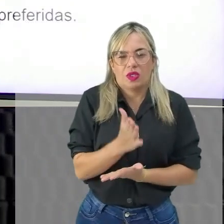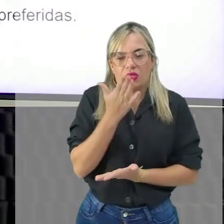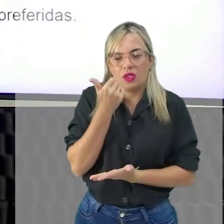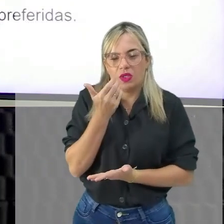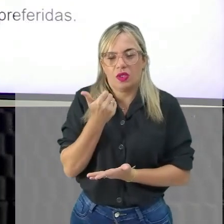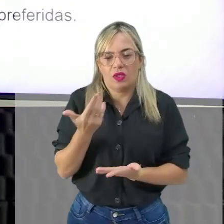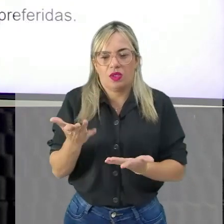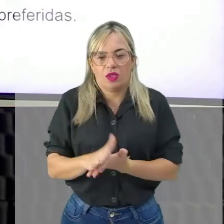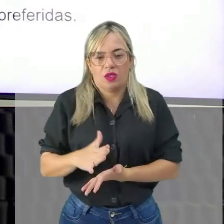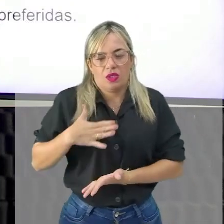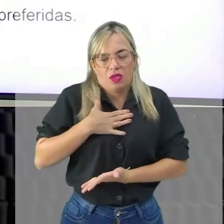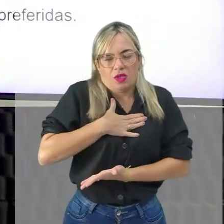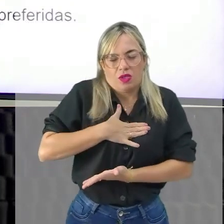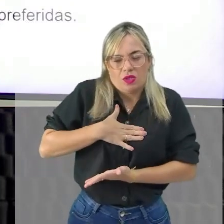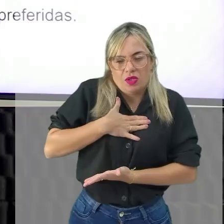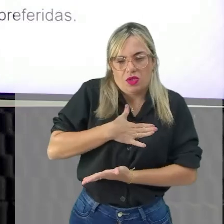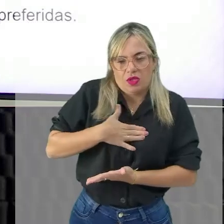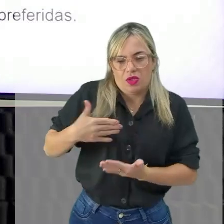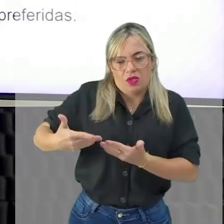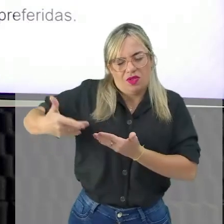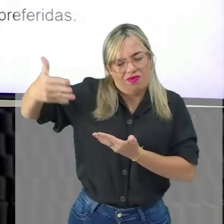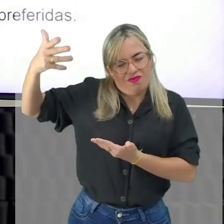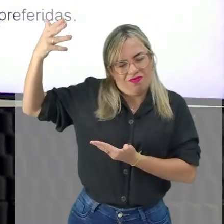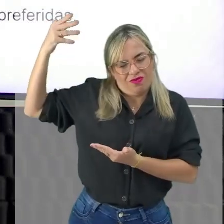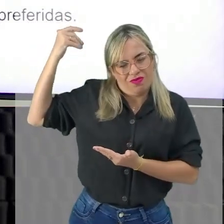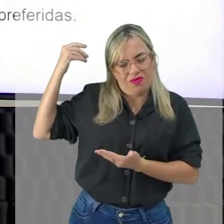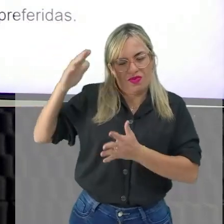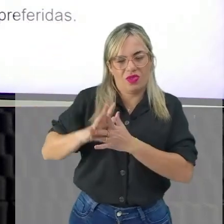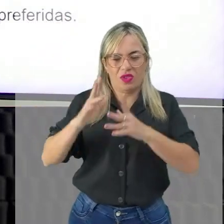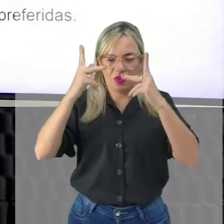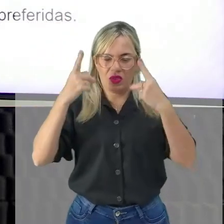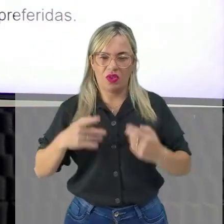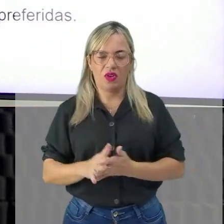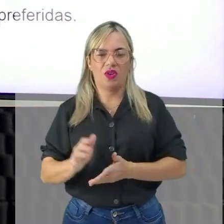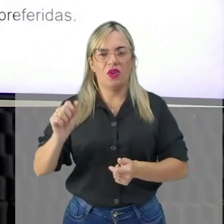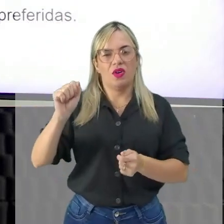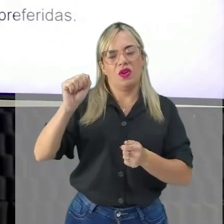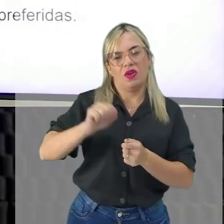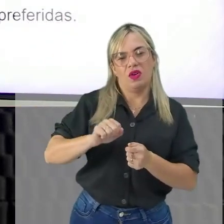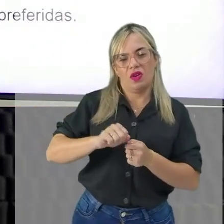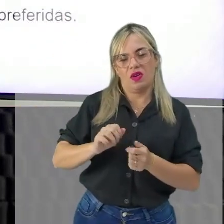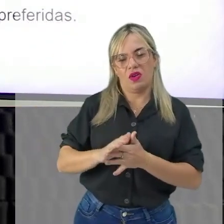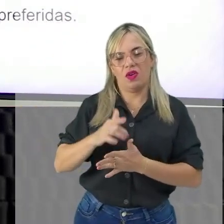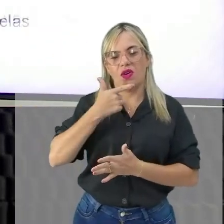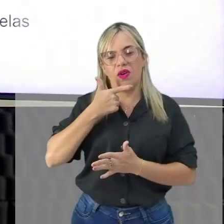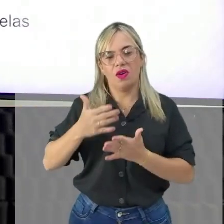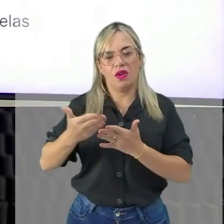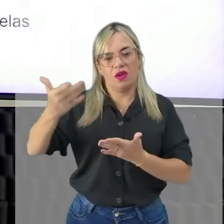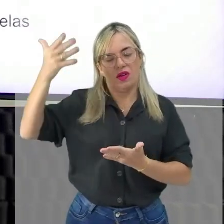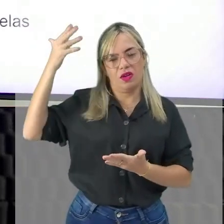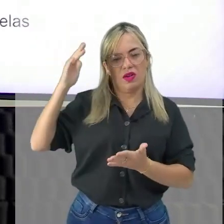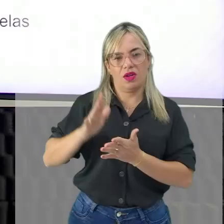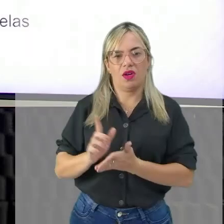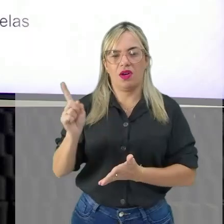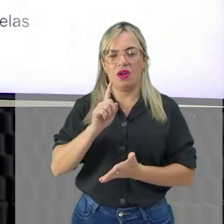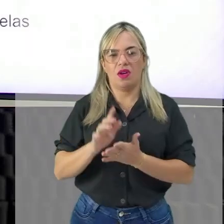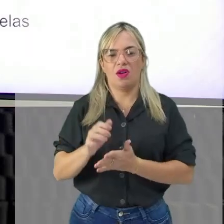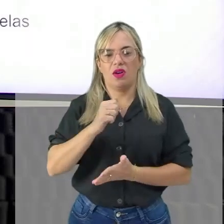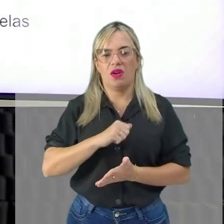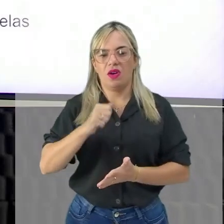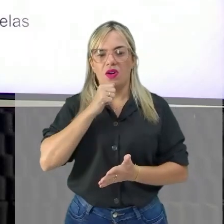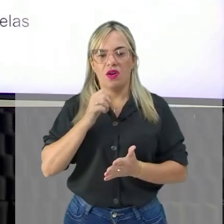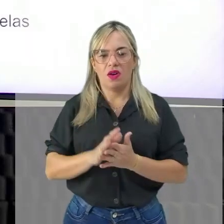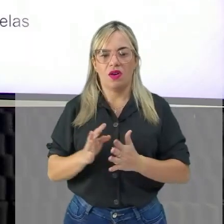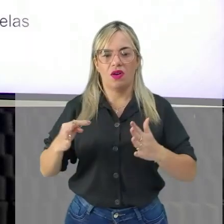Então, desde que a humanidade aprendeu a fazer queijo, é lá no passado, lá atrás. Ainda não se falava de